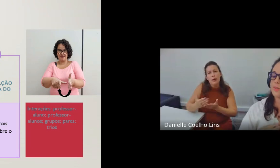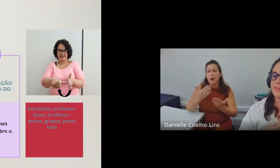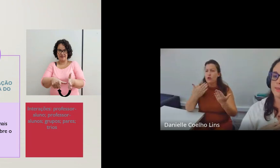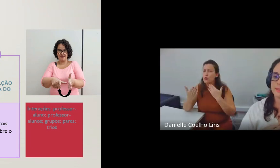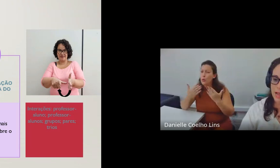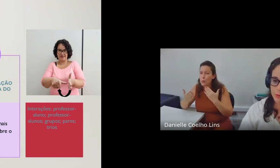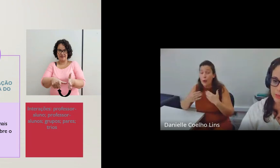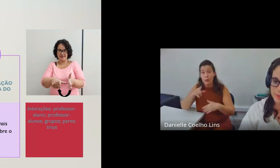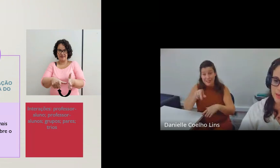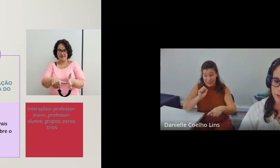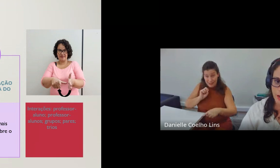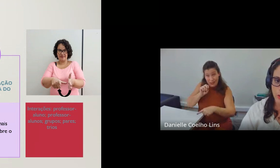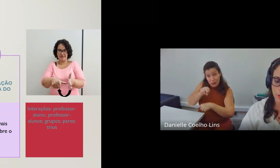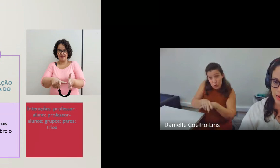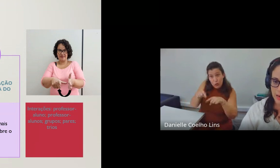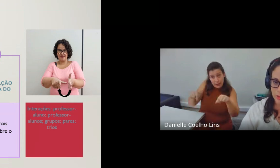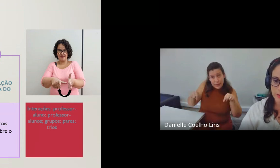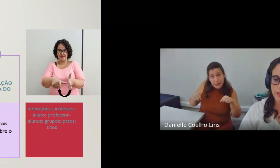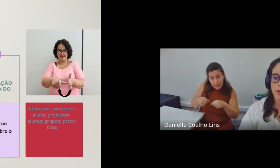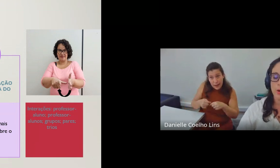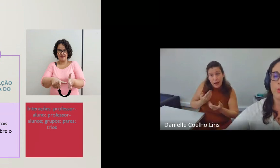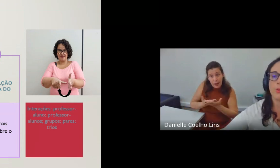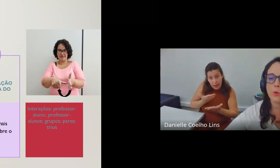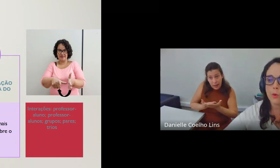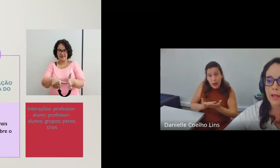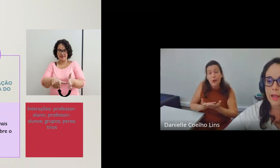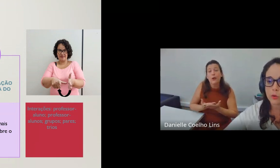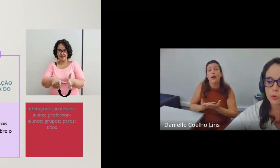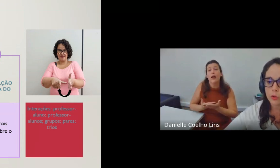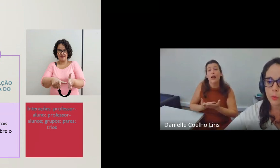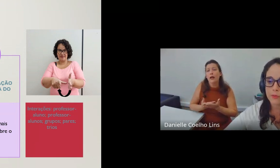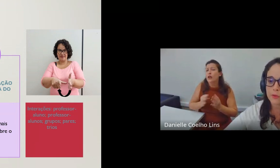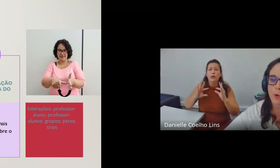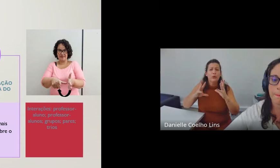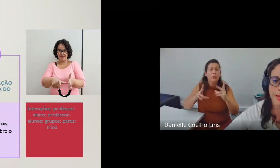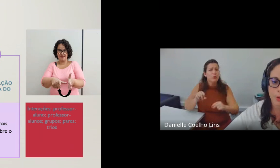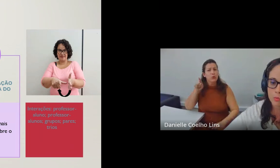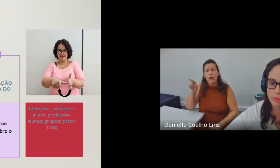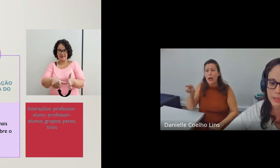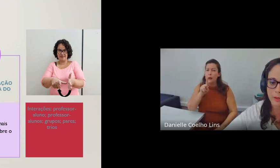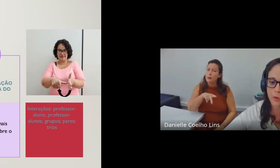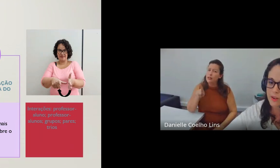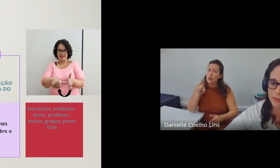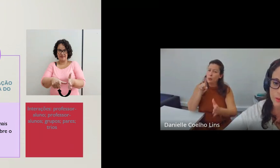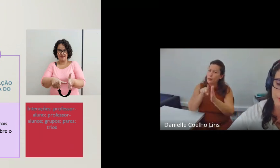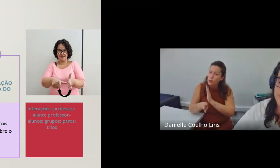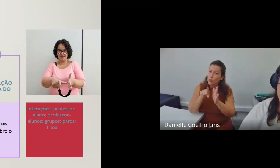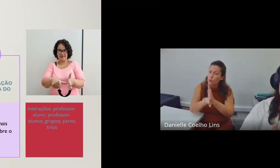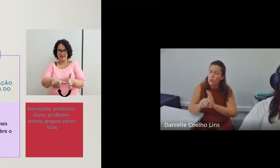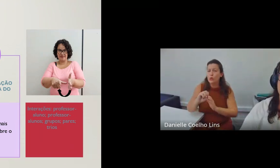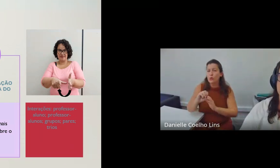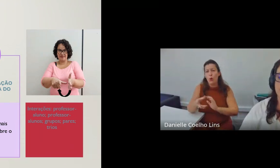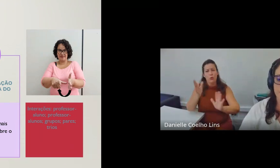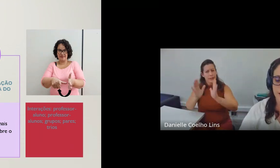que vocês entraram na sala de aula para a aula, tudo que o professor pergunta ou fala com vocês,